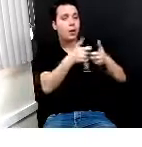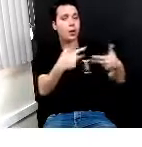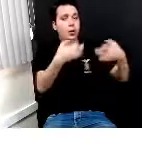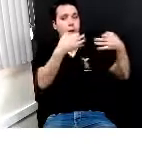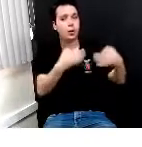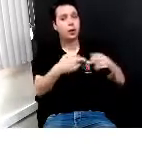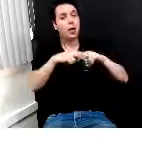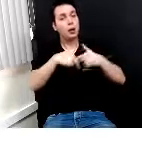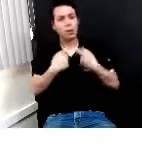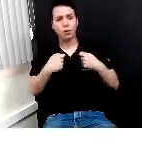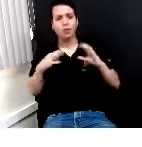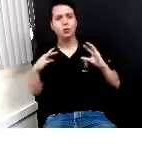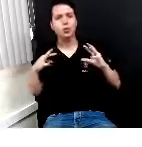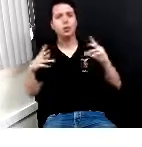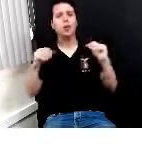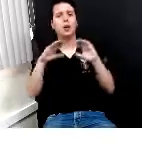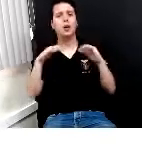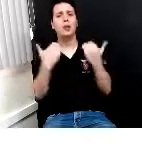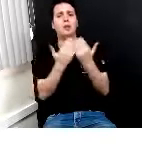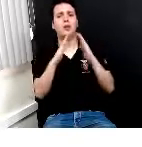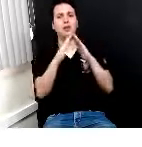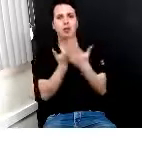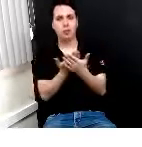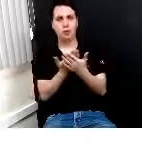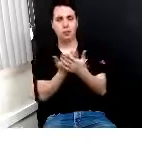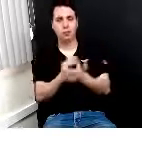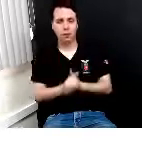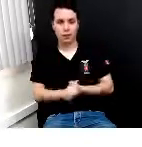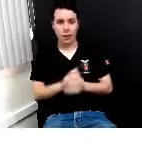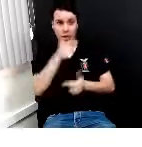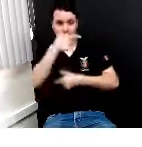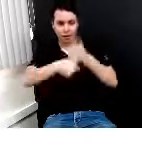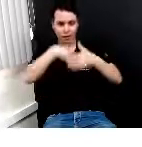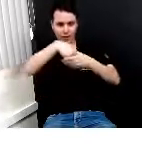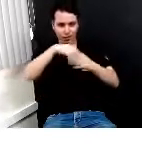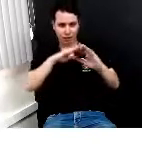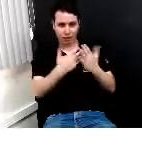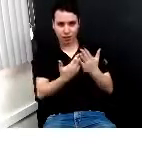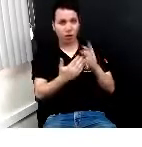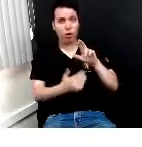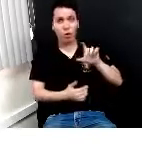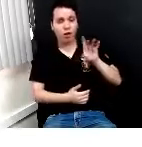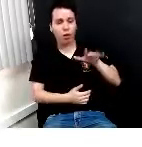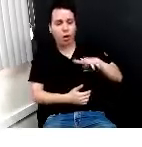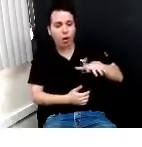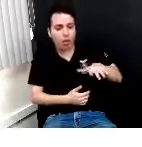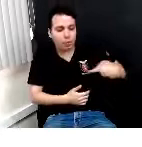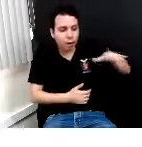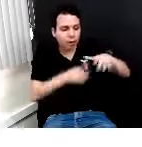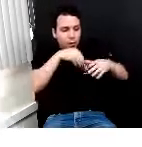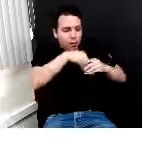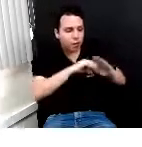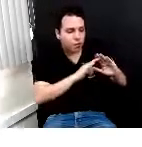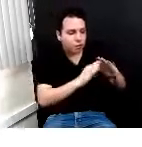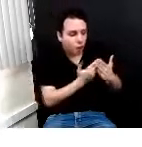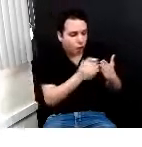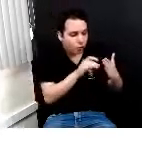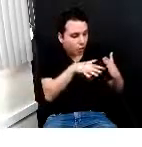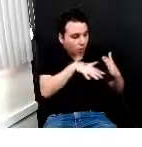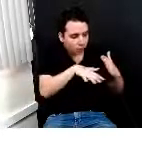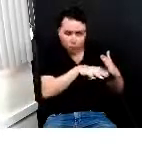toda a comunidade escolar, porque, ao trabalhar isso na escola, não é apenas no espaço de sala de aula. Equipe diretiva,